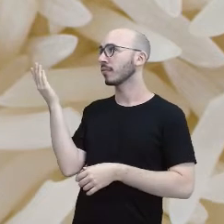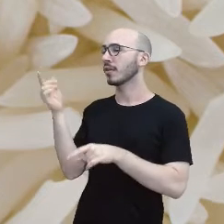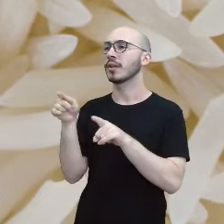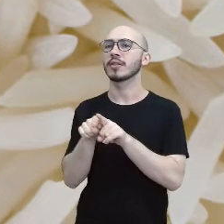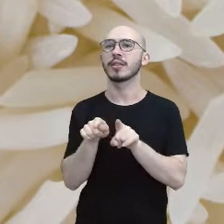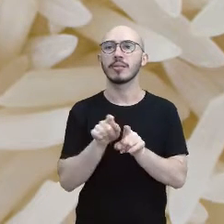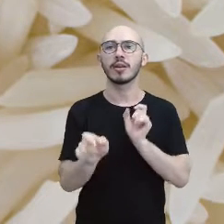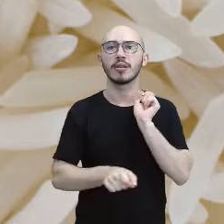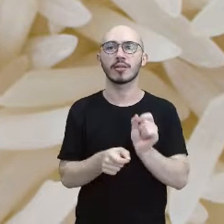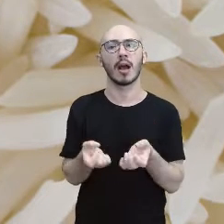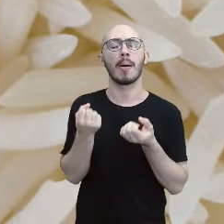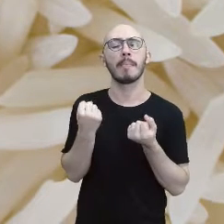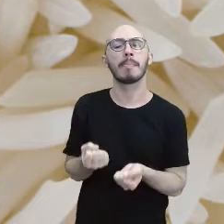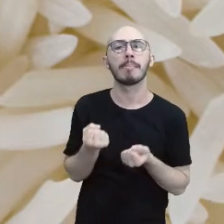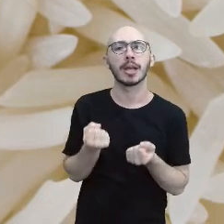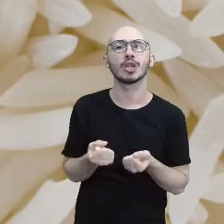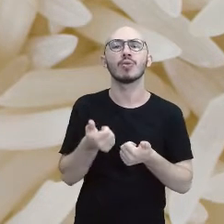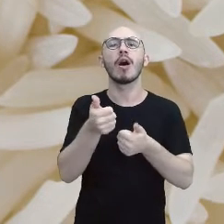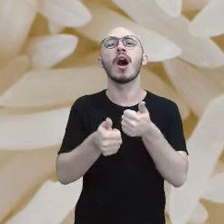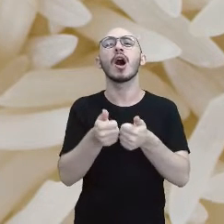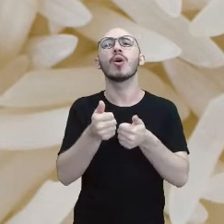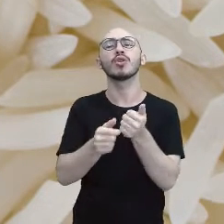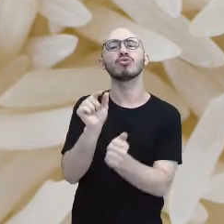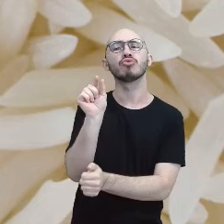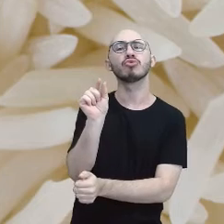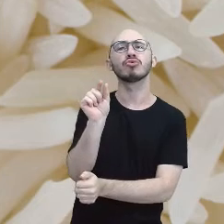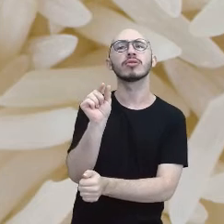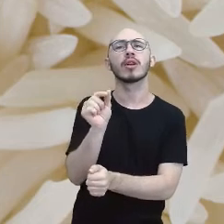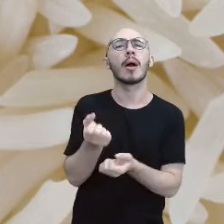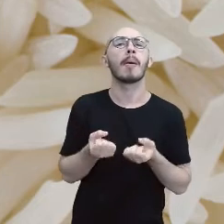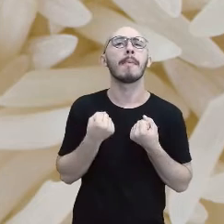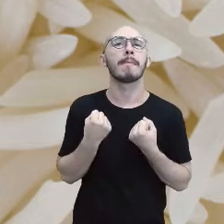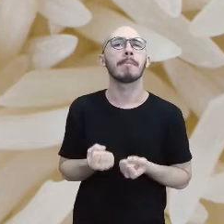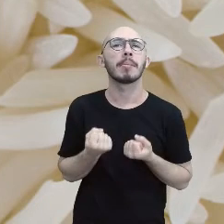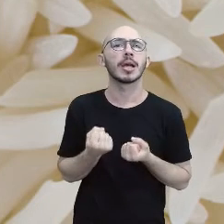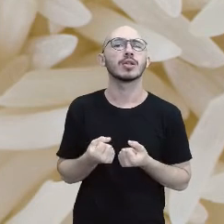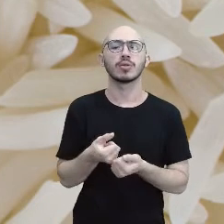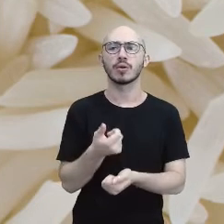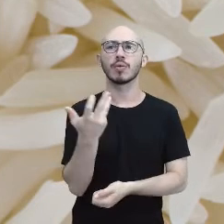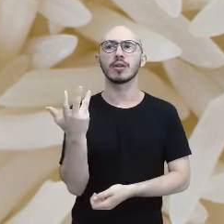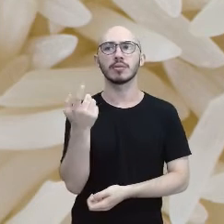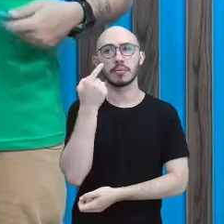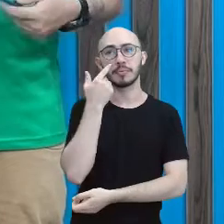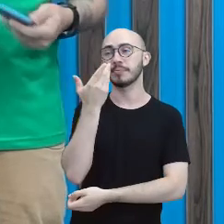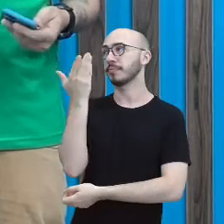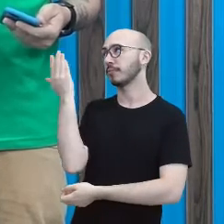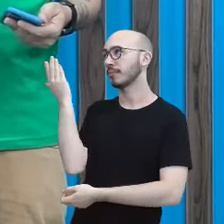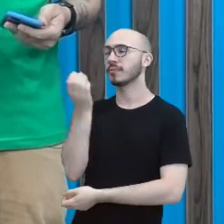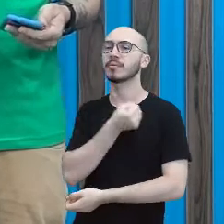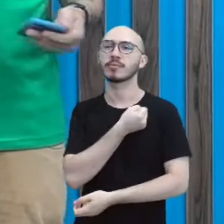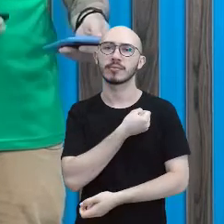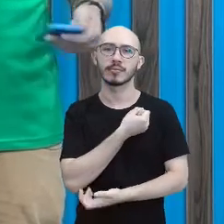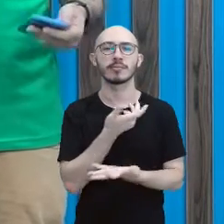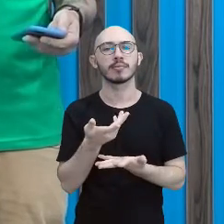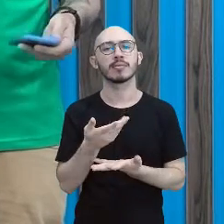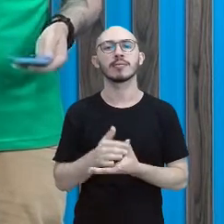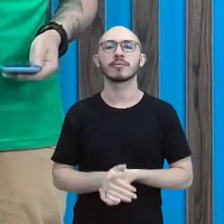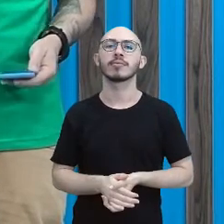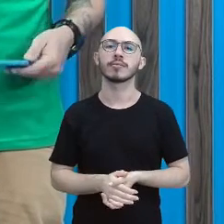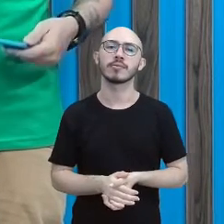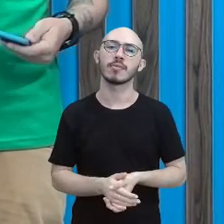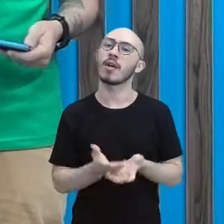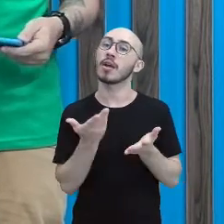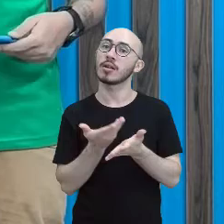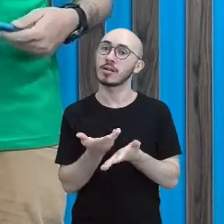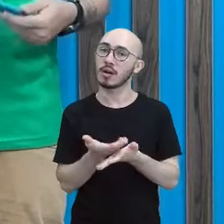é que pesa um grão de arroz, né? Um grão de arroz, ele pesa aproximadamente esse número aí. Então, a gente vai ver que na situação que a